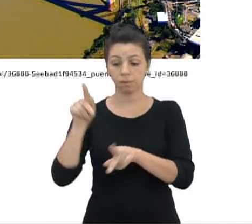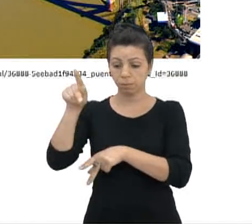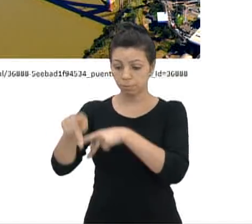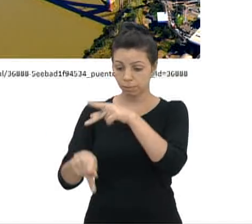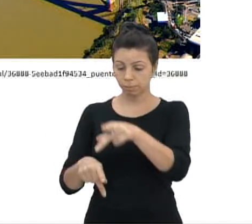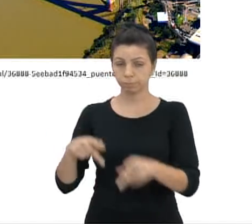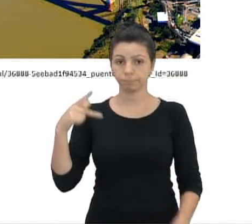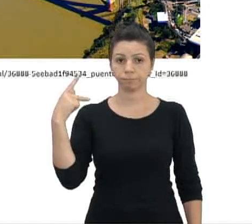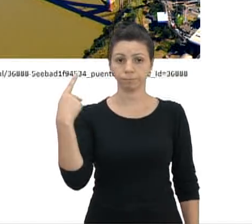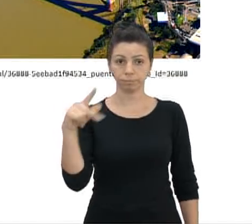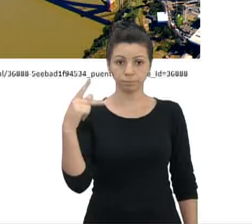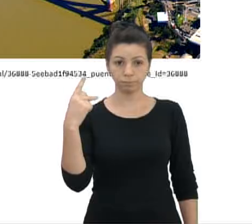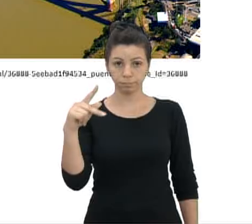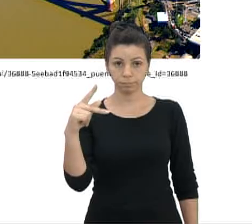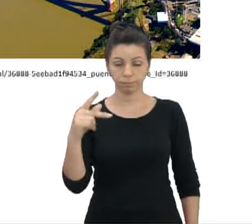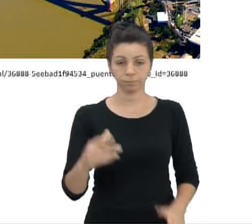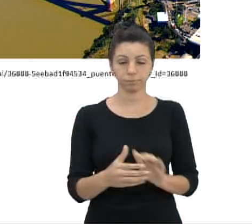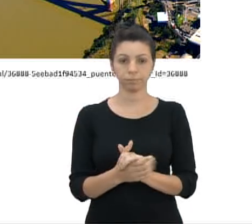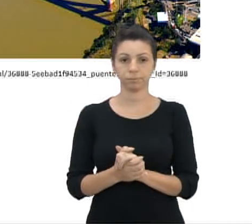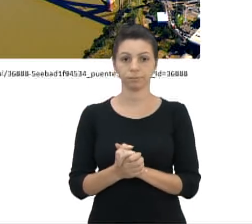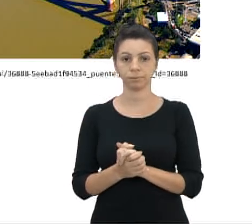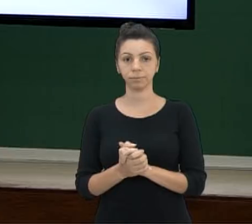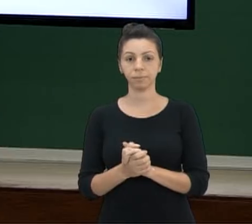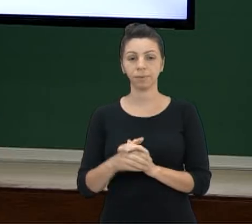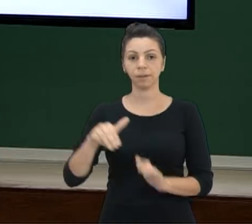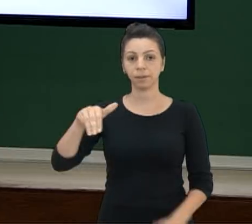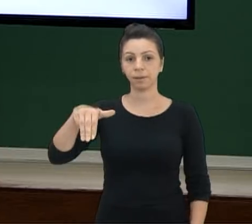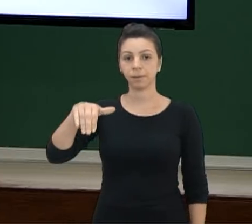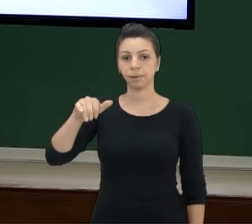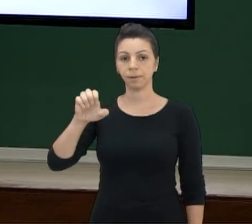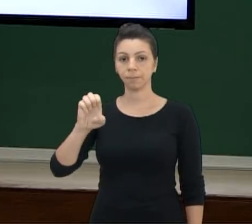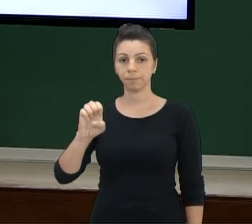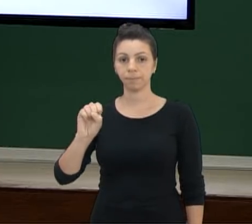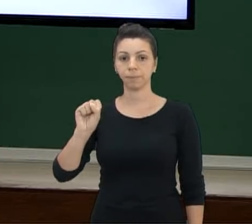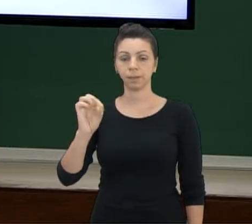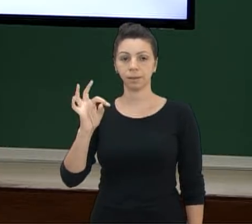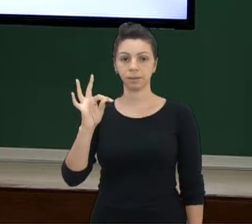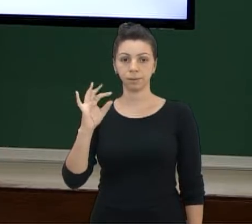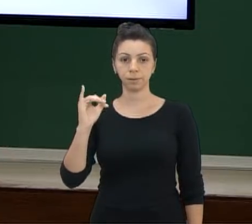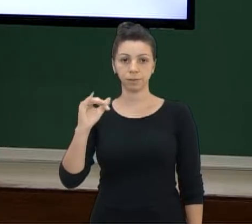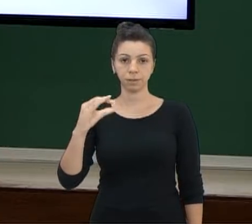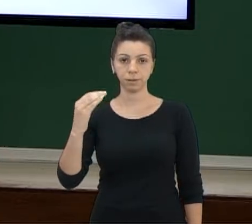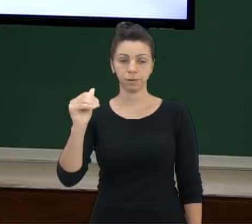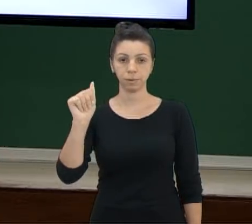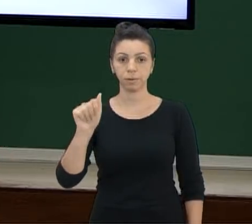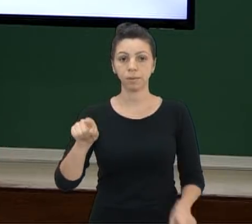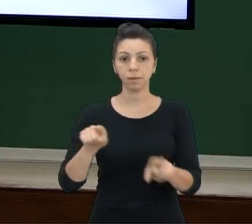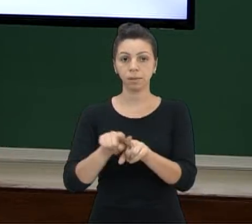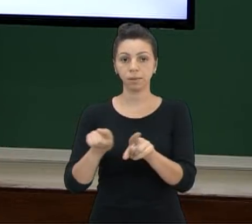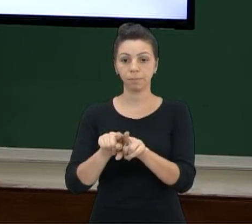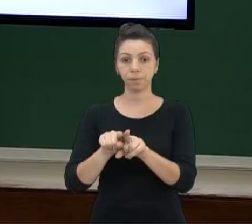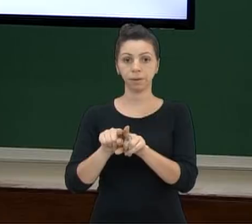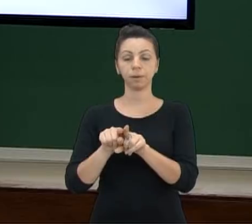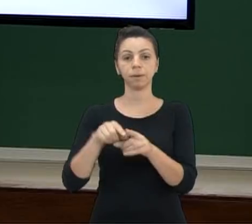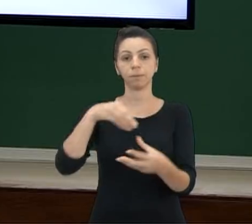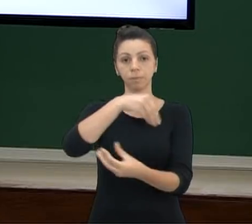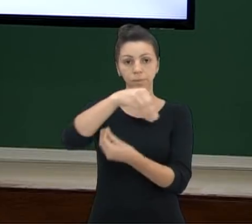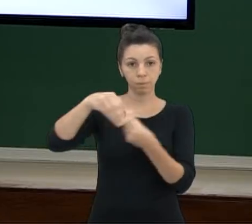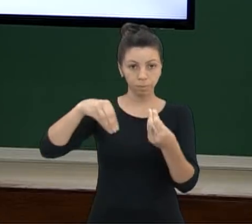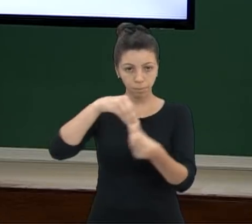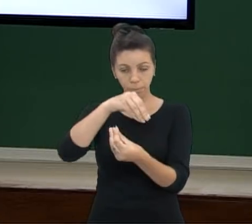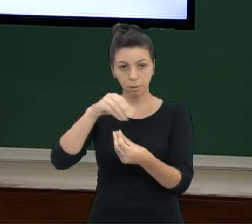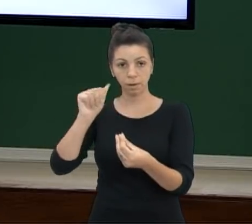por mestiços e ameríndios. Nós temos a população do Paraguai se diferenciando um pouquinho da população da